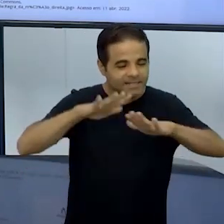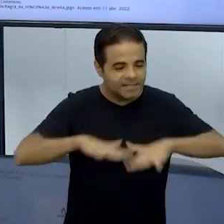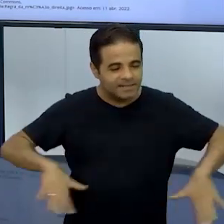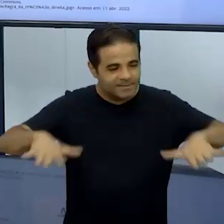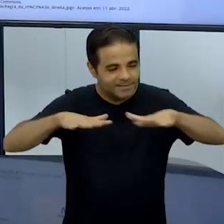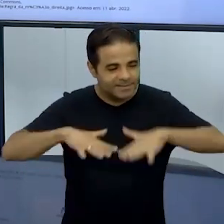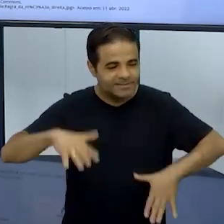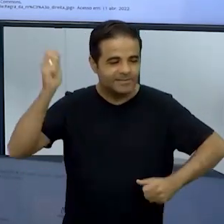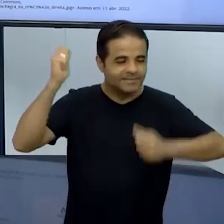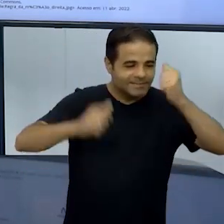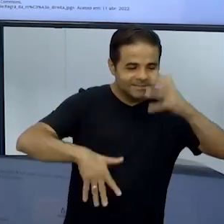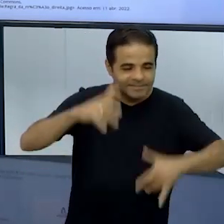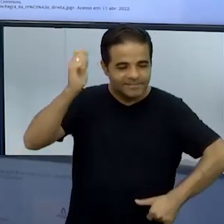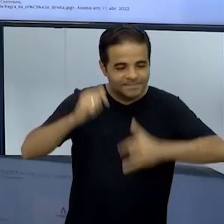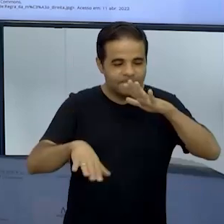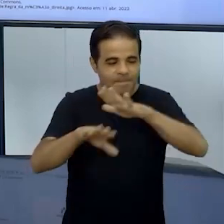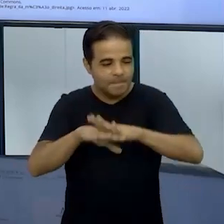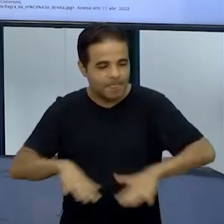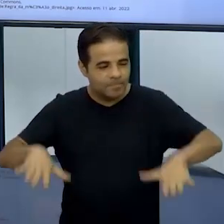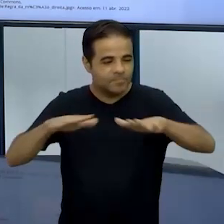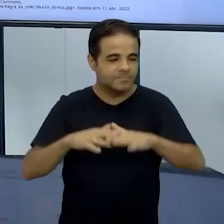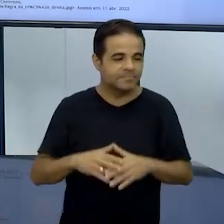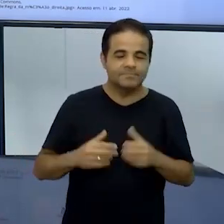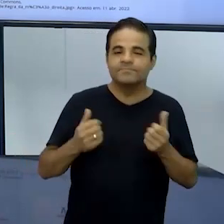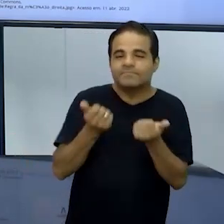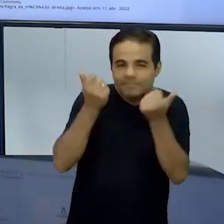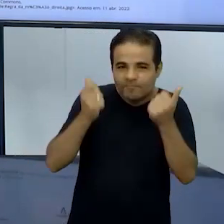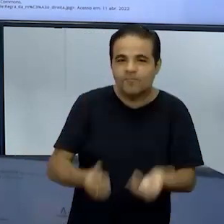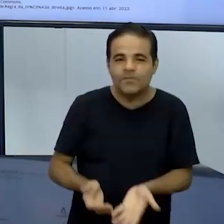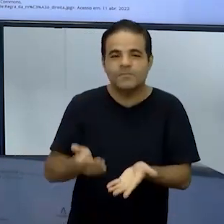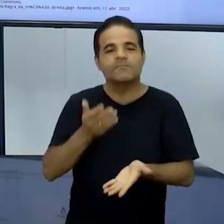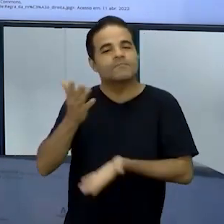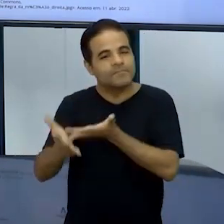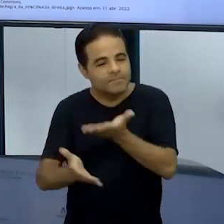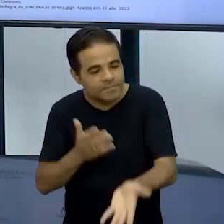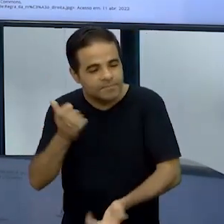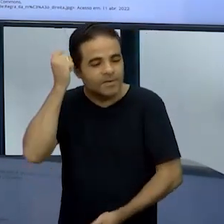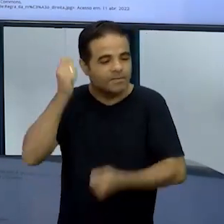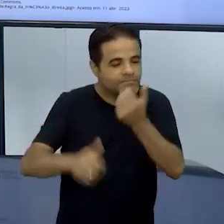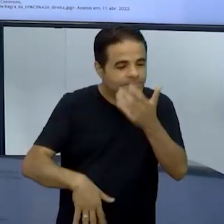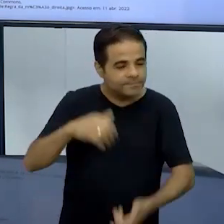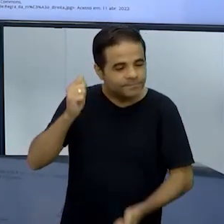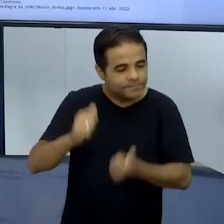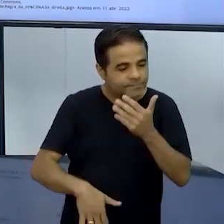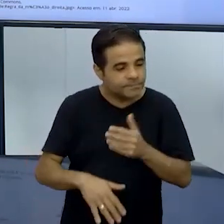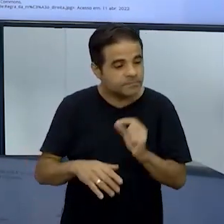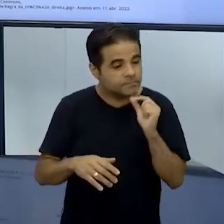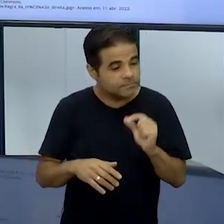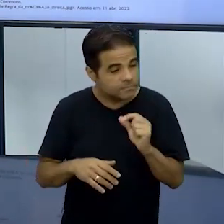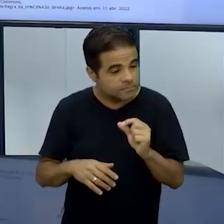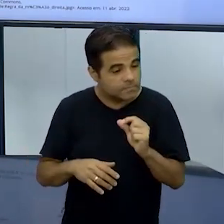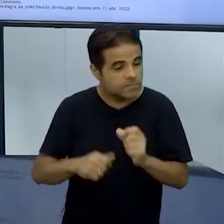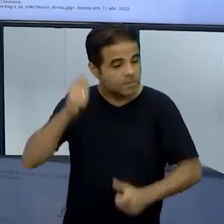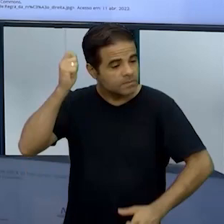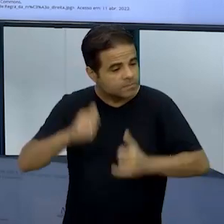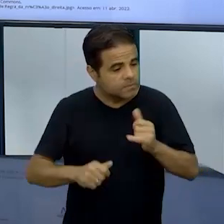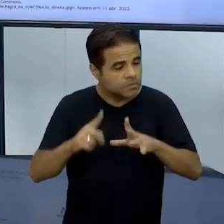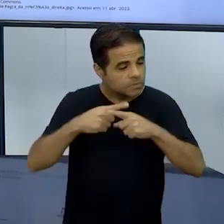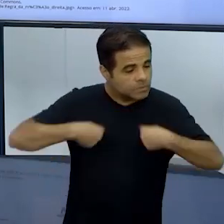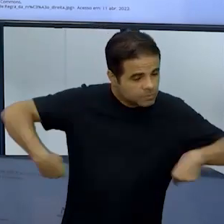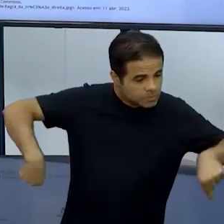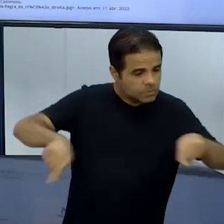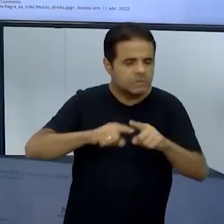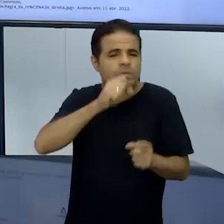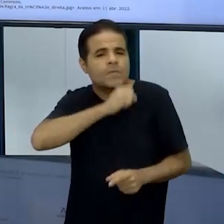através da energia mecânica, né? Essa explicação não é uma explicação tão recente assim, né? No caso, é uma explicação não